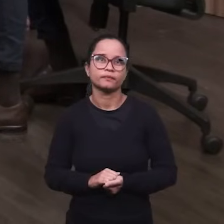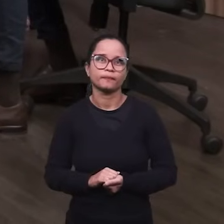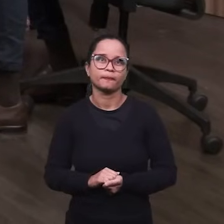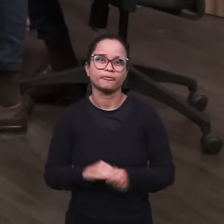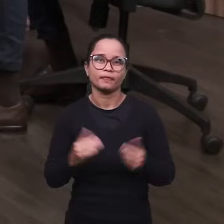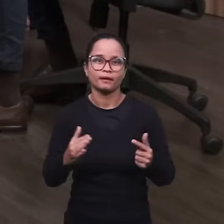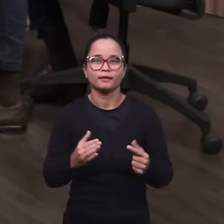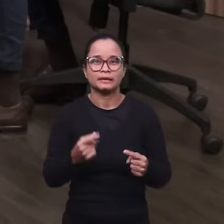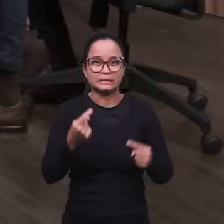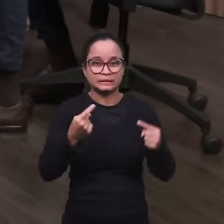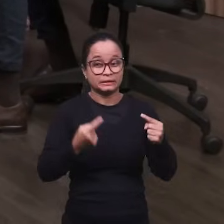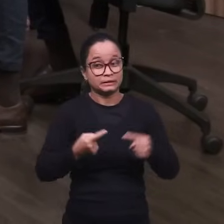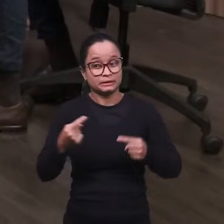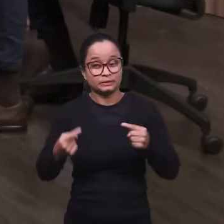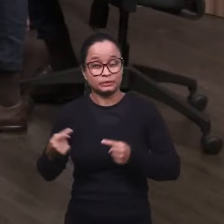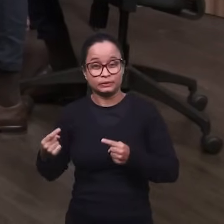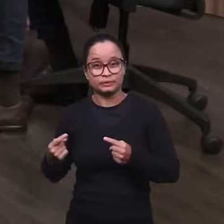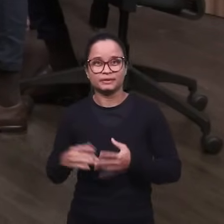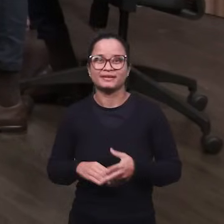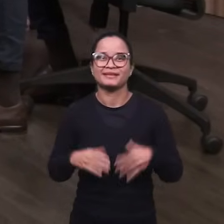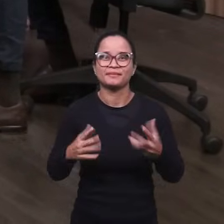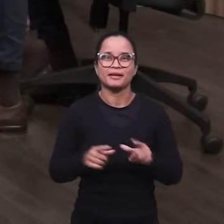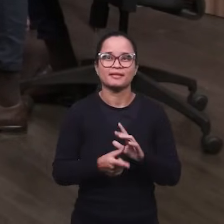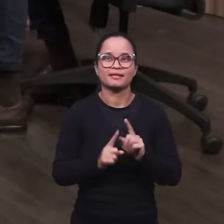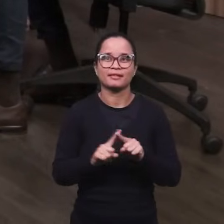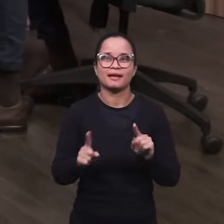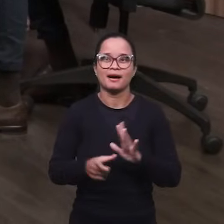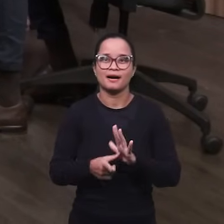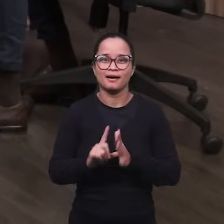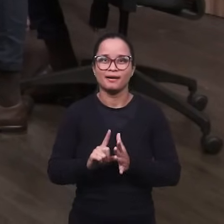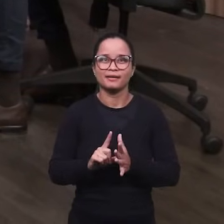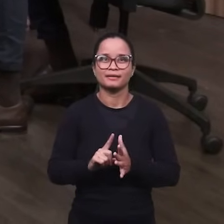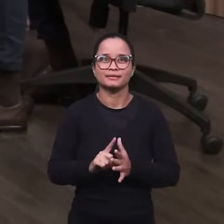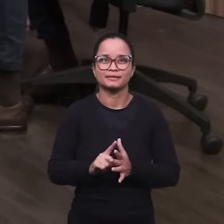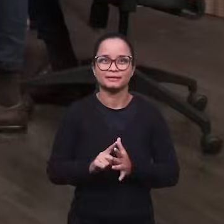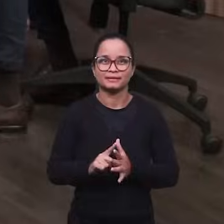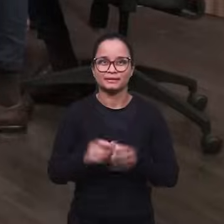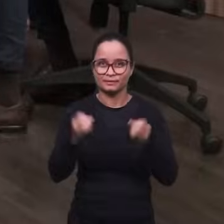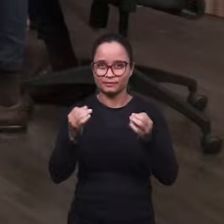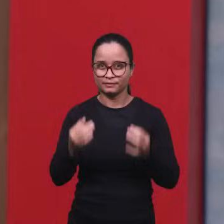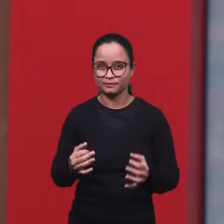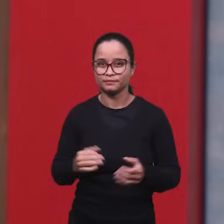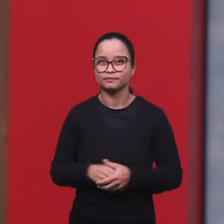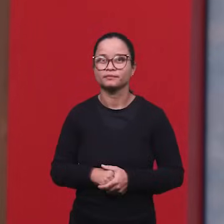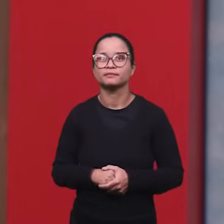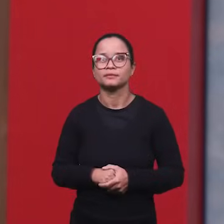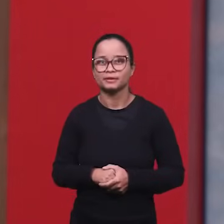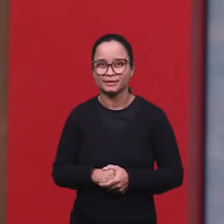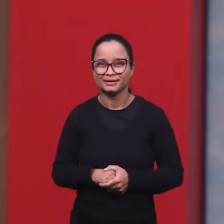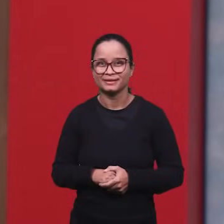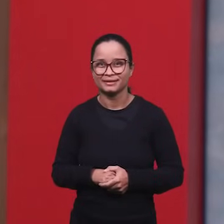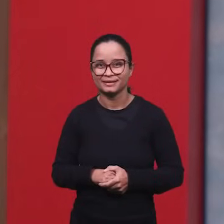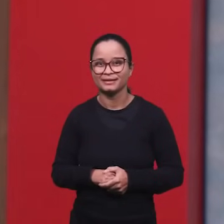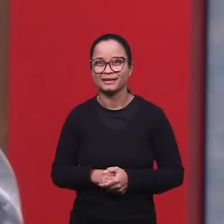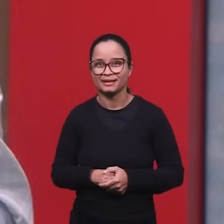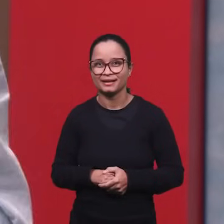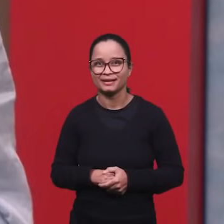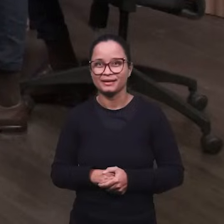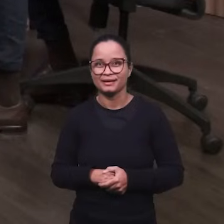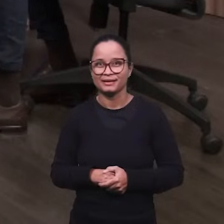Vamos lá, esse assunto é tão polêmico, né? Mas antes de falar do assunto, pastor, eu estava incomodada porque o Tiago é da Praia do